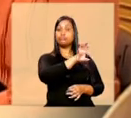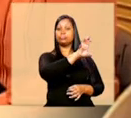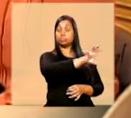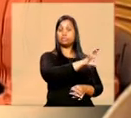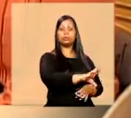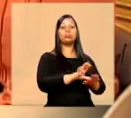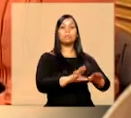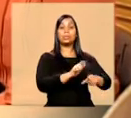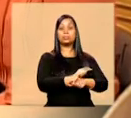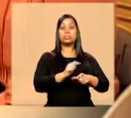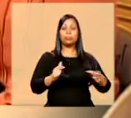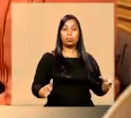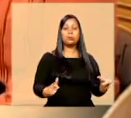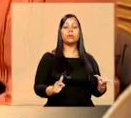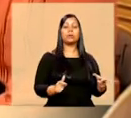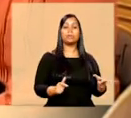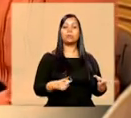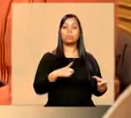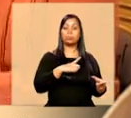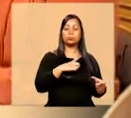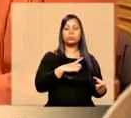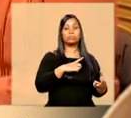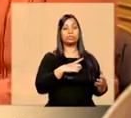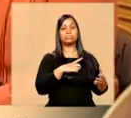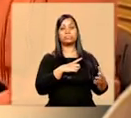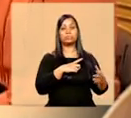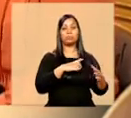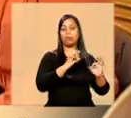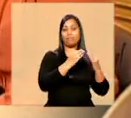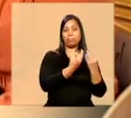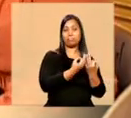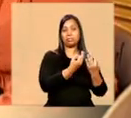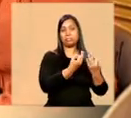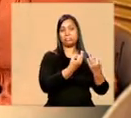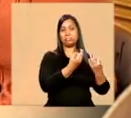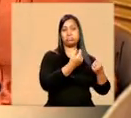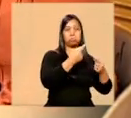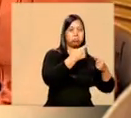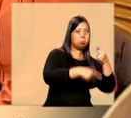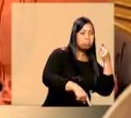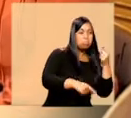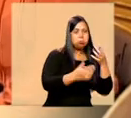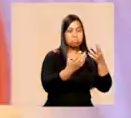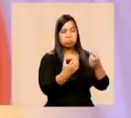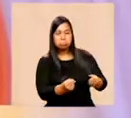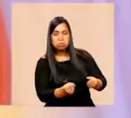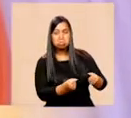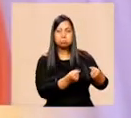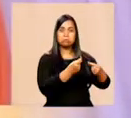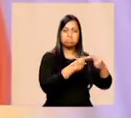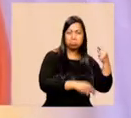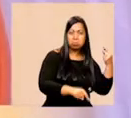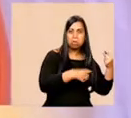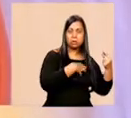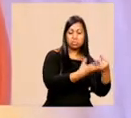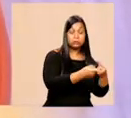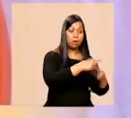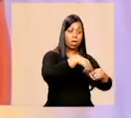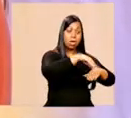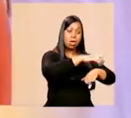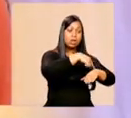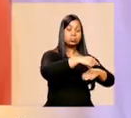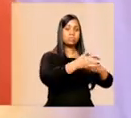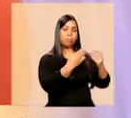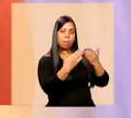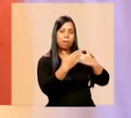Um caso, mas na maioria das vezes, quando existe uma divergência familiar de opiniões, a gente sugere